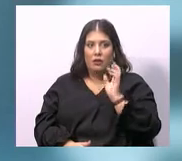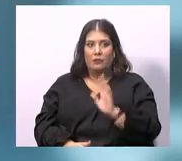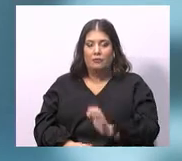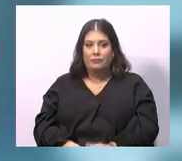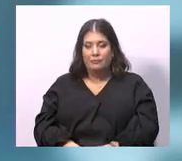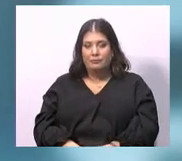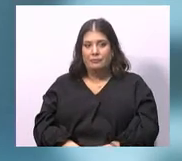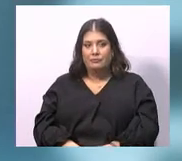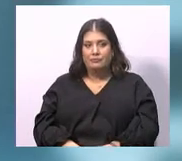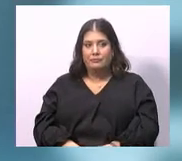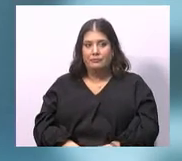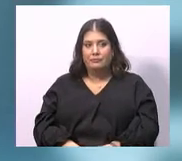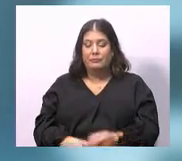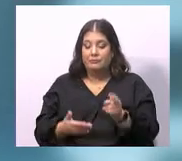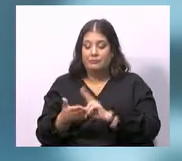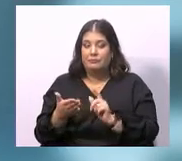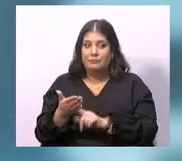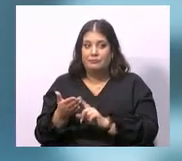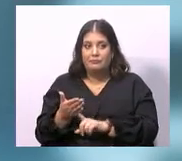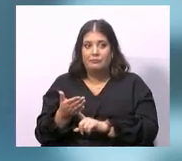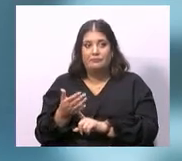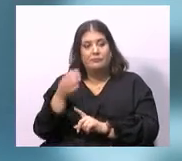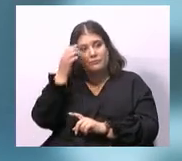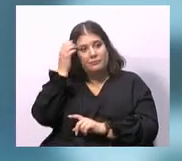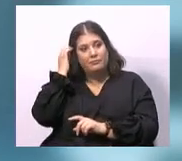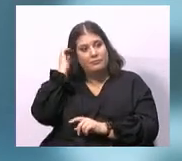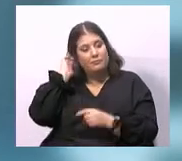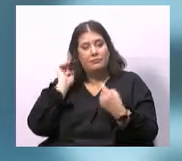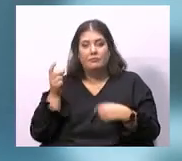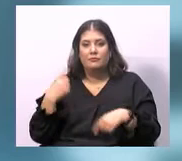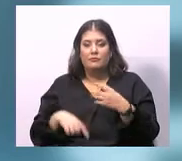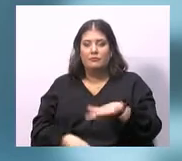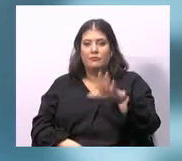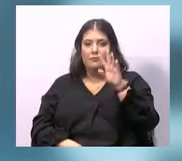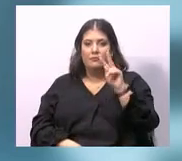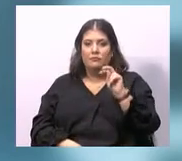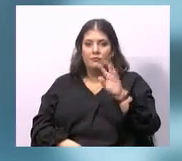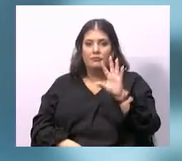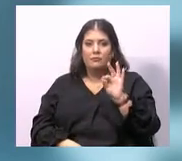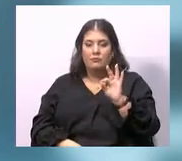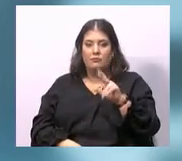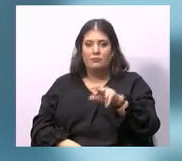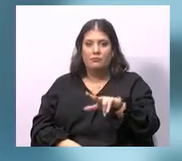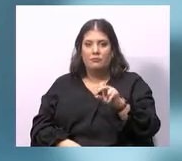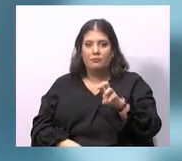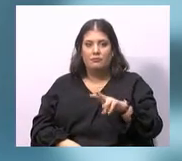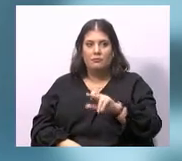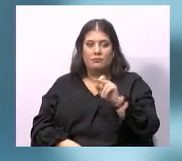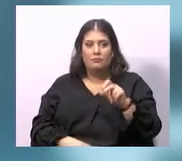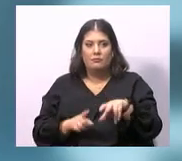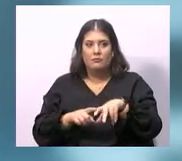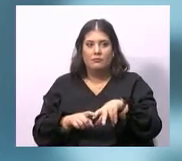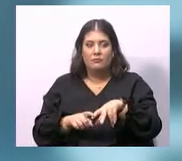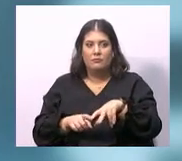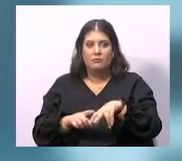Obrigada. Sr. Doutor, vou ler o e-mail de uma telespectadora, escreve de Matosinhos, tem 34 anos. A Ana Marta diz o seguinte: tenho as unhas dos